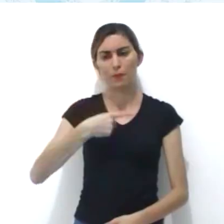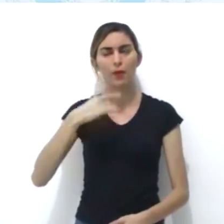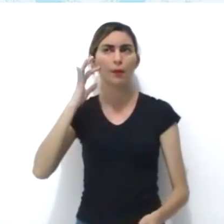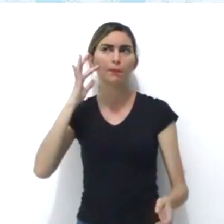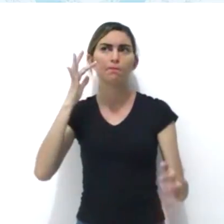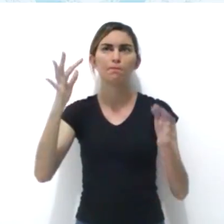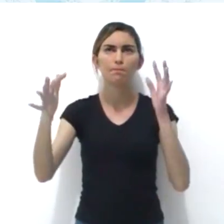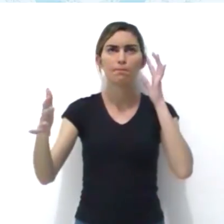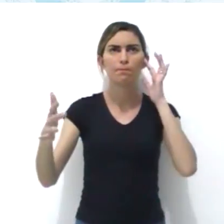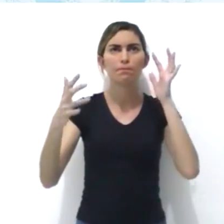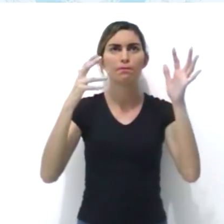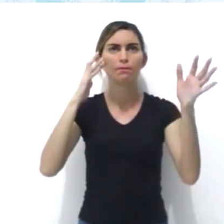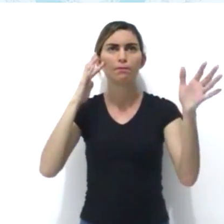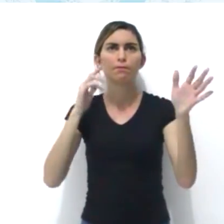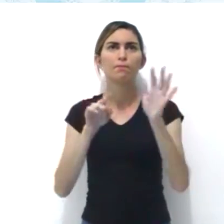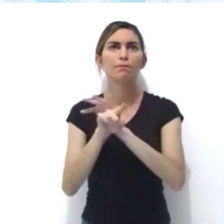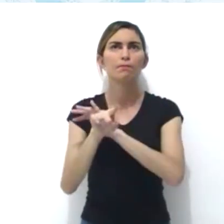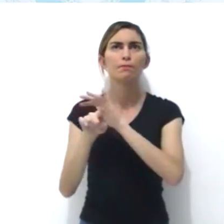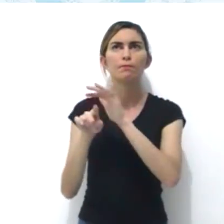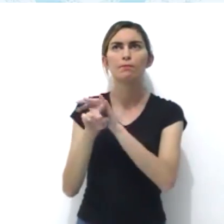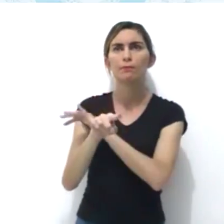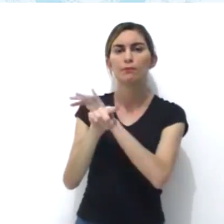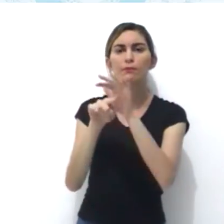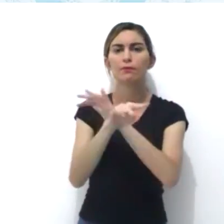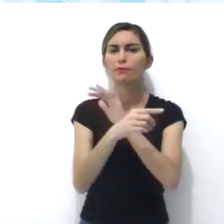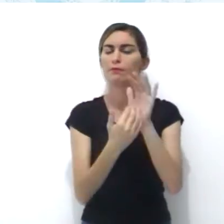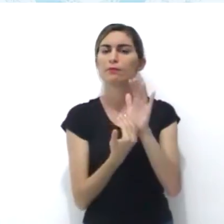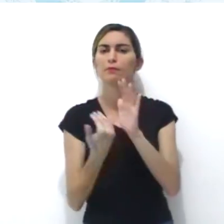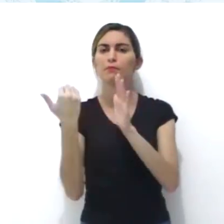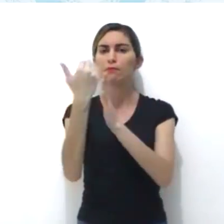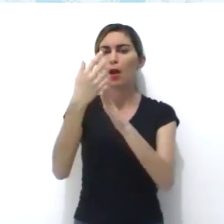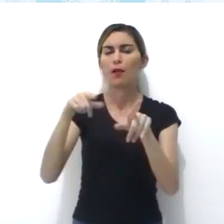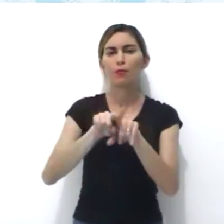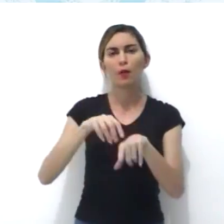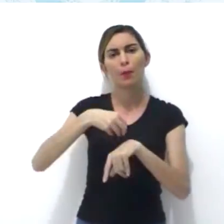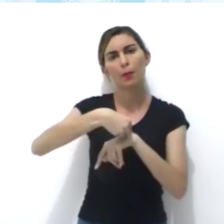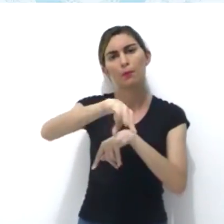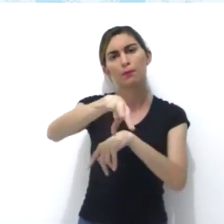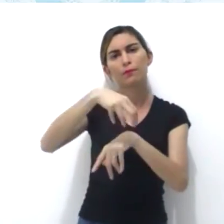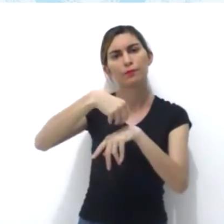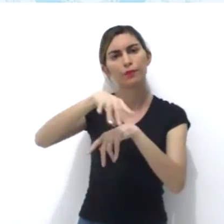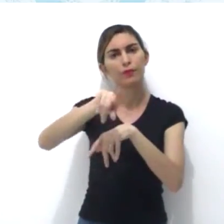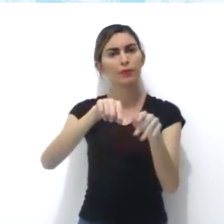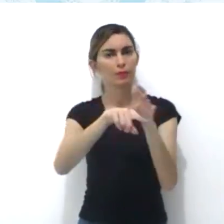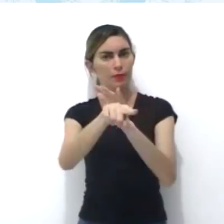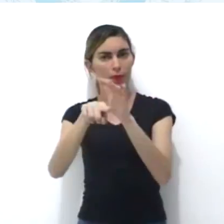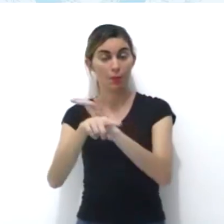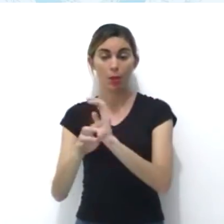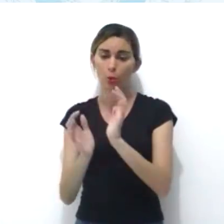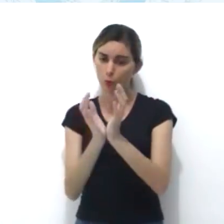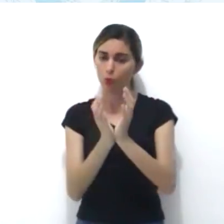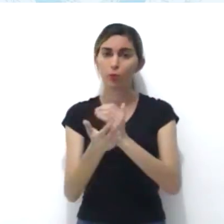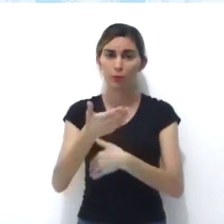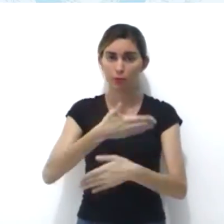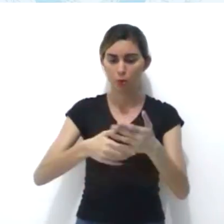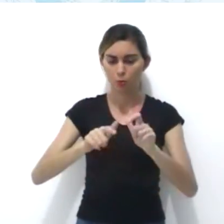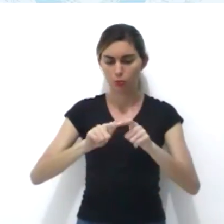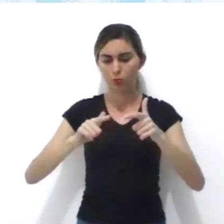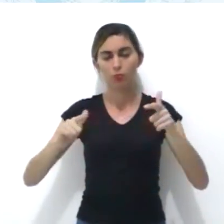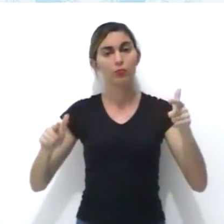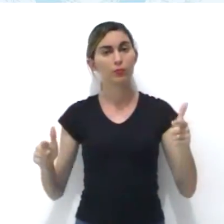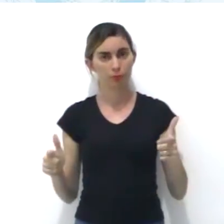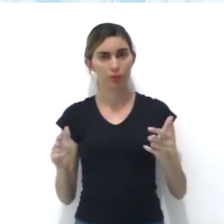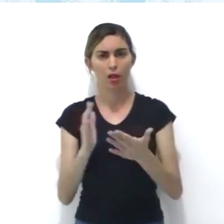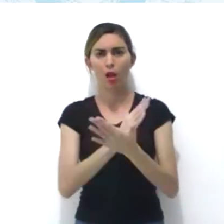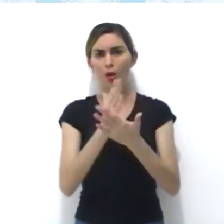de pensar mais, de solicitar, de questionar mais, de trazer também questionamentos, e o clube ele vai se